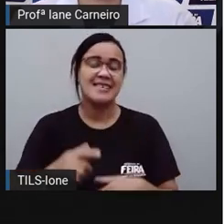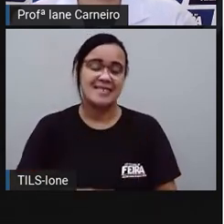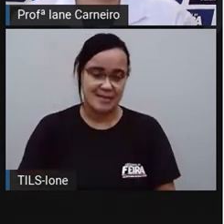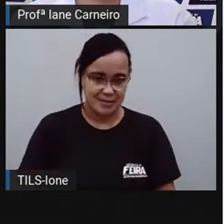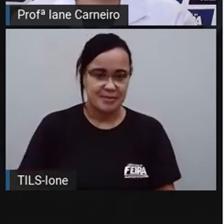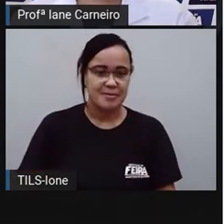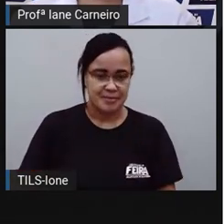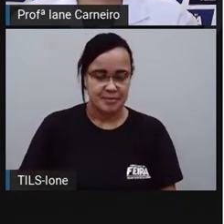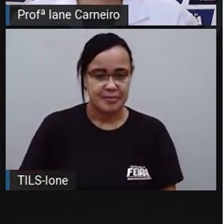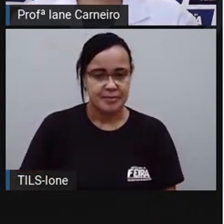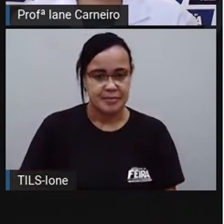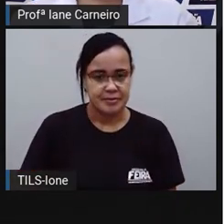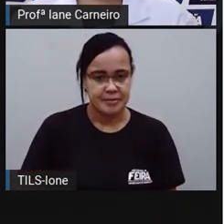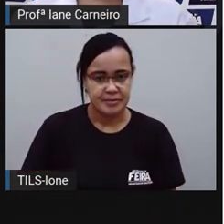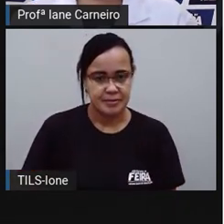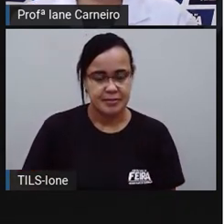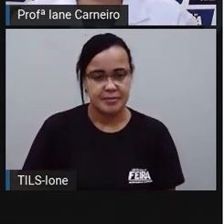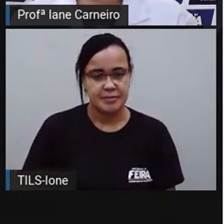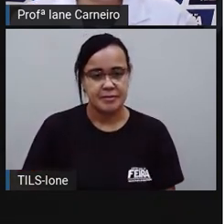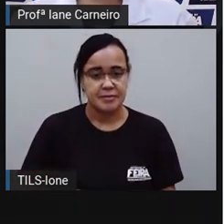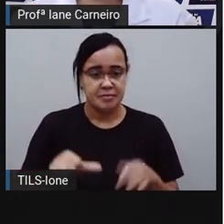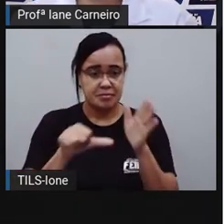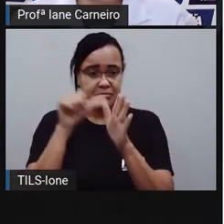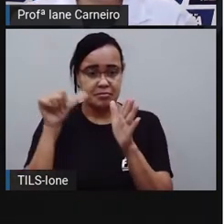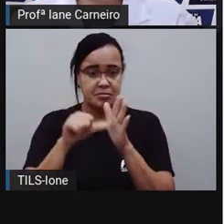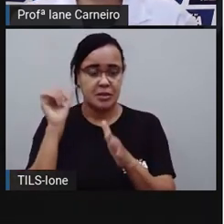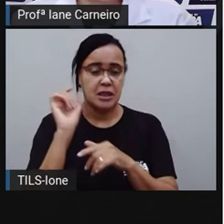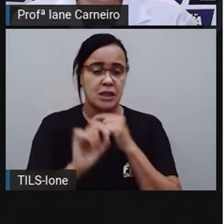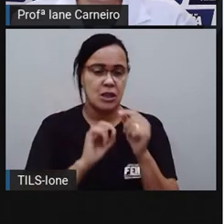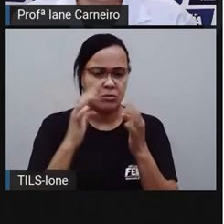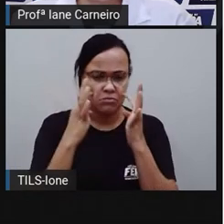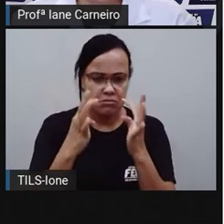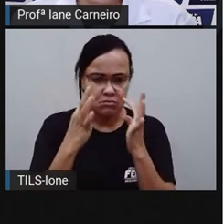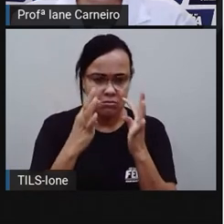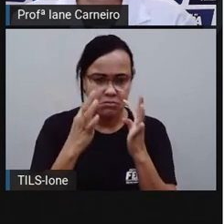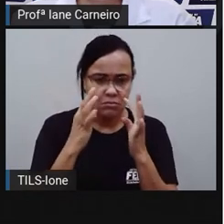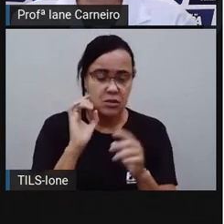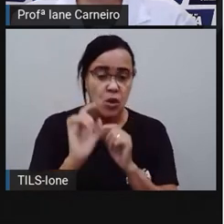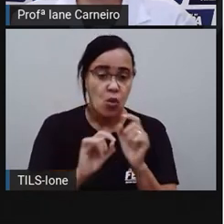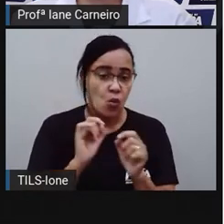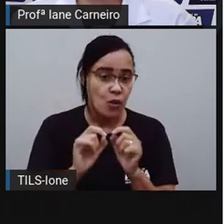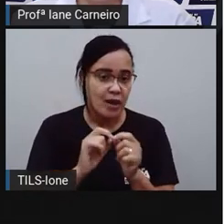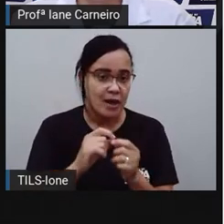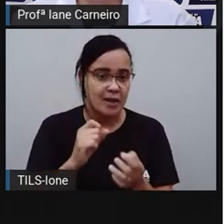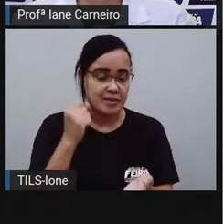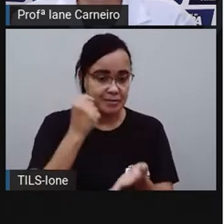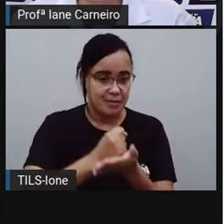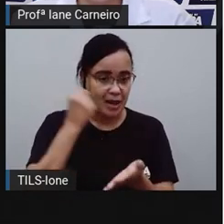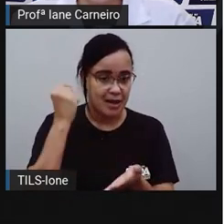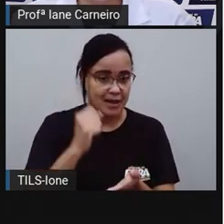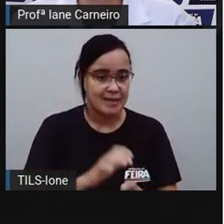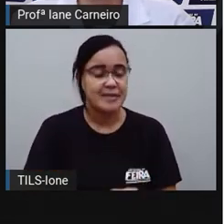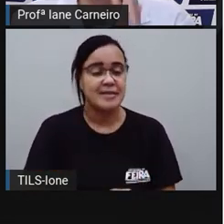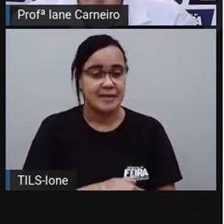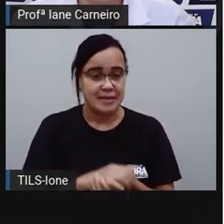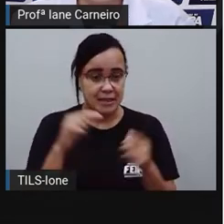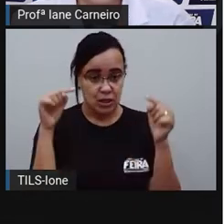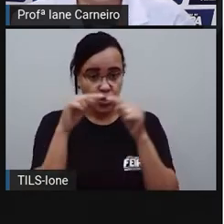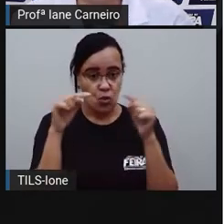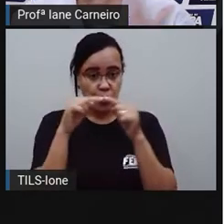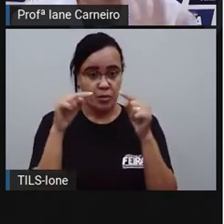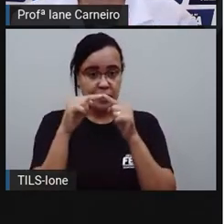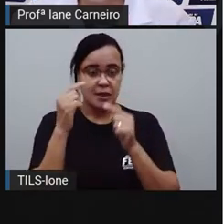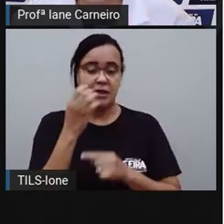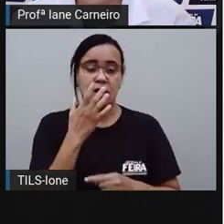bom? Então, aqui a primeira, a gente vai observar, né? A Pró vai fazer uma marcação de acordo com as cores e depois a gente vai